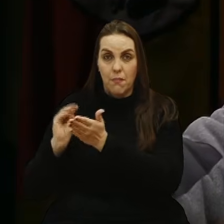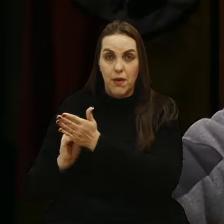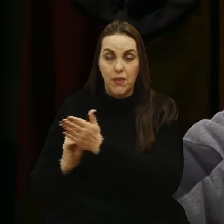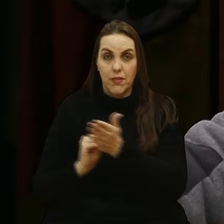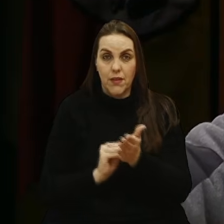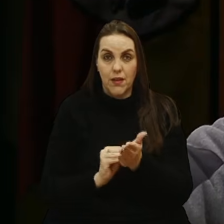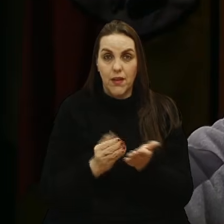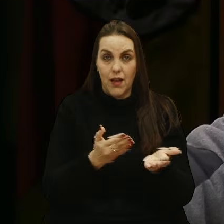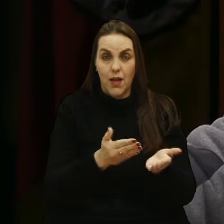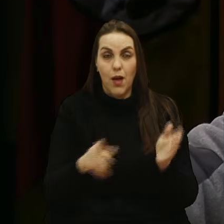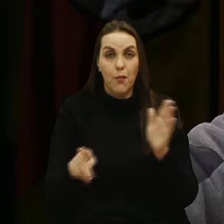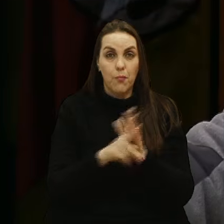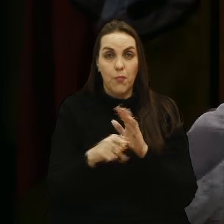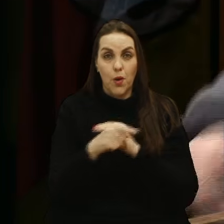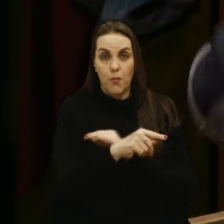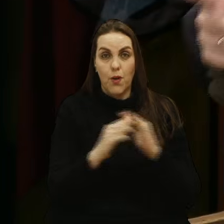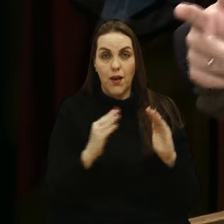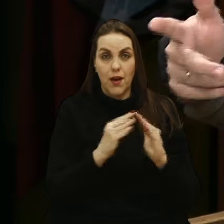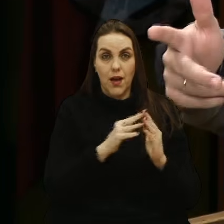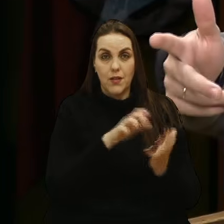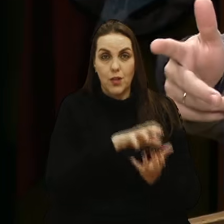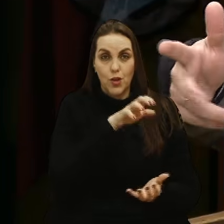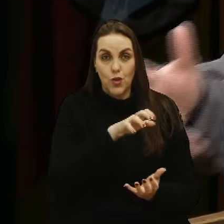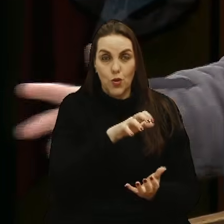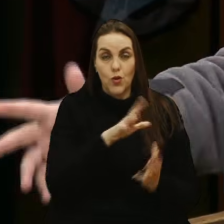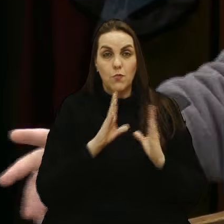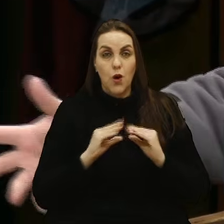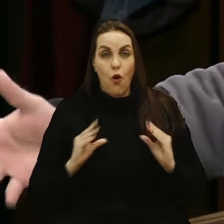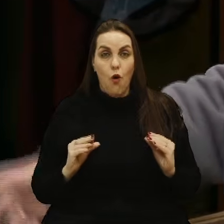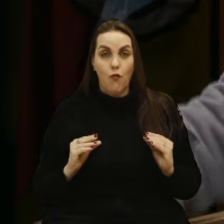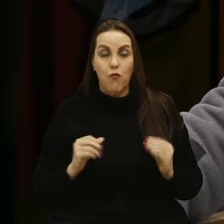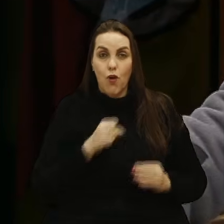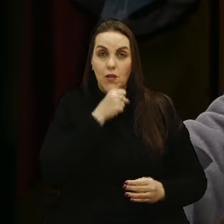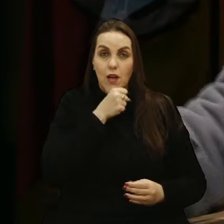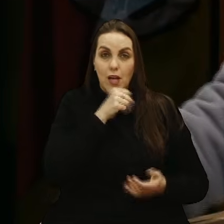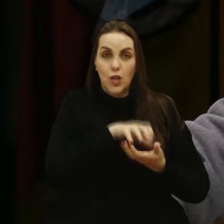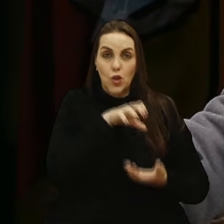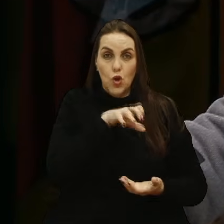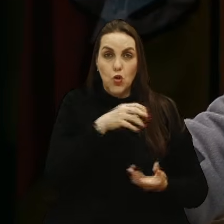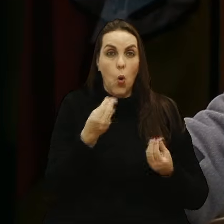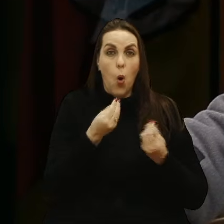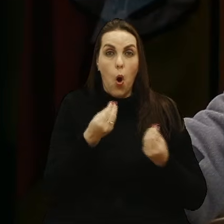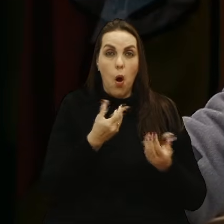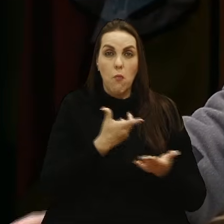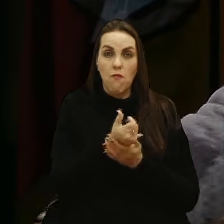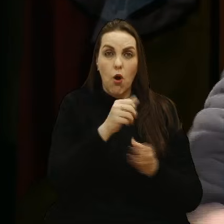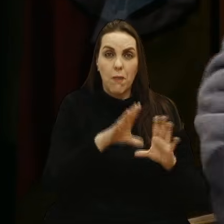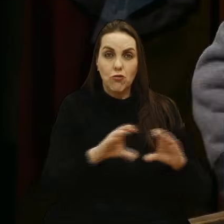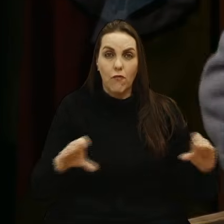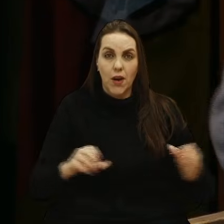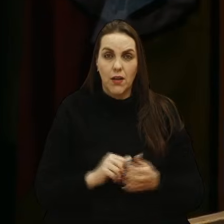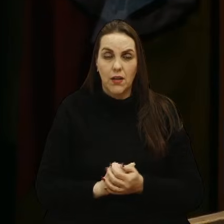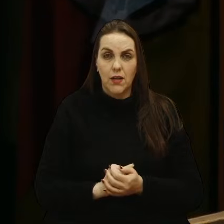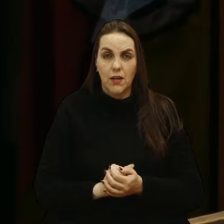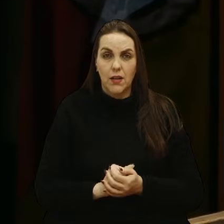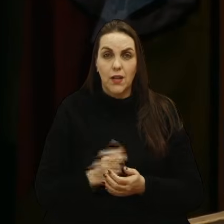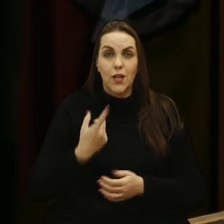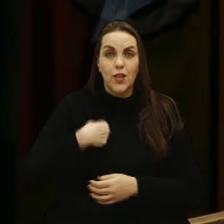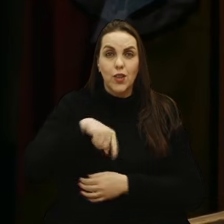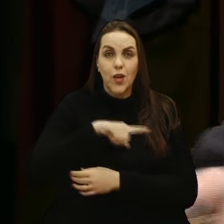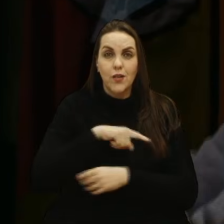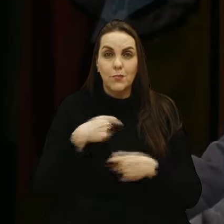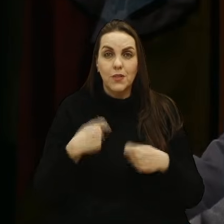Recanto da Compaixão Frei Salvador, para conforto dos idosos, porque onde é que se viu comprar um sofá? Nós